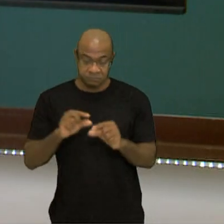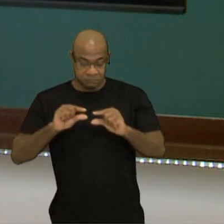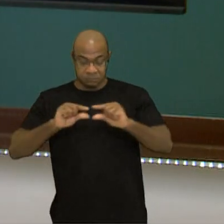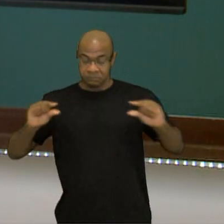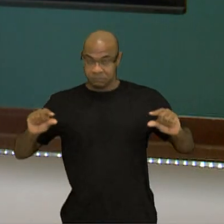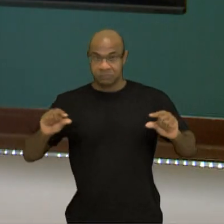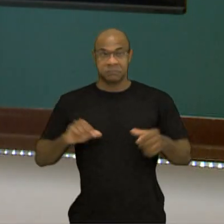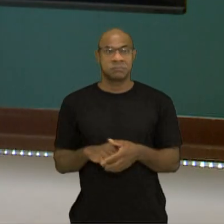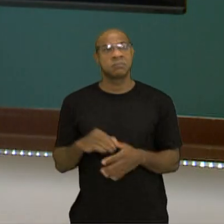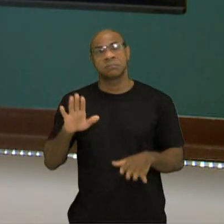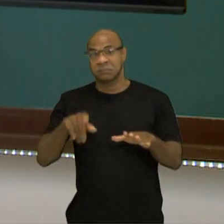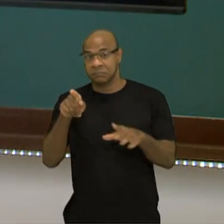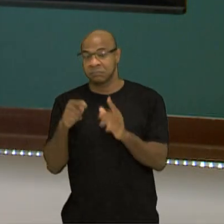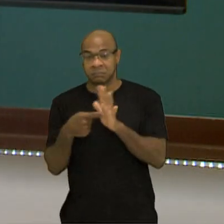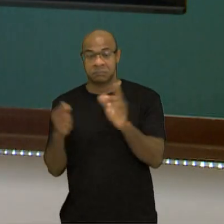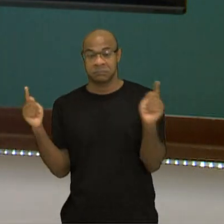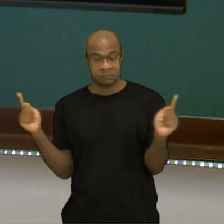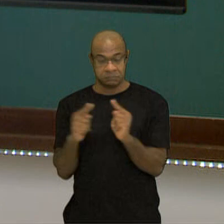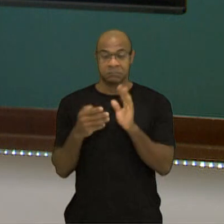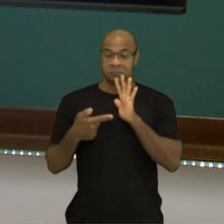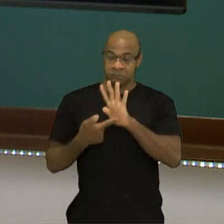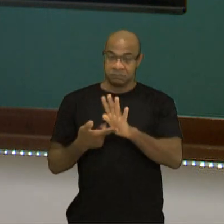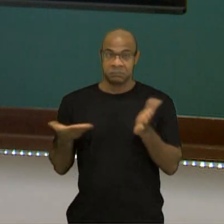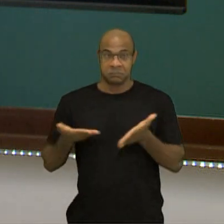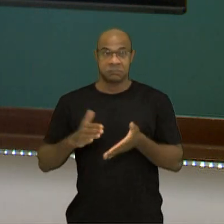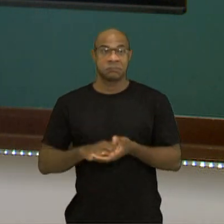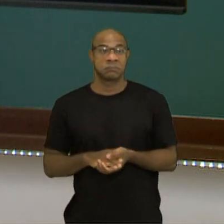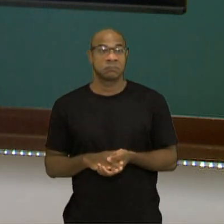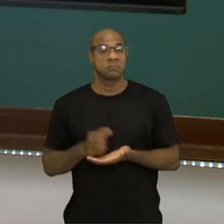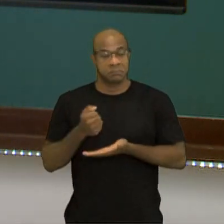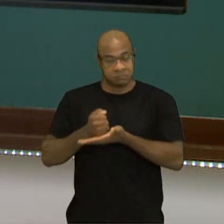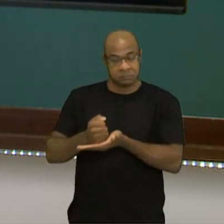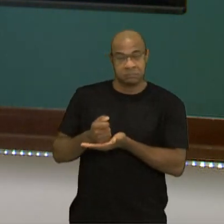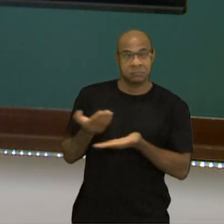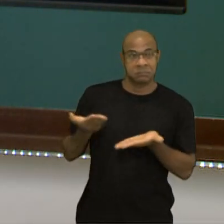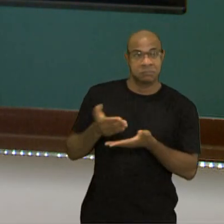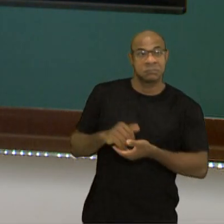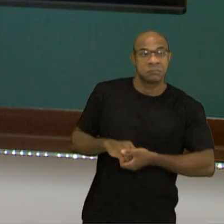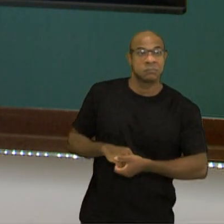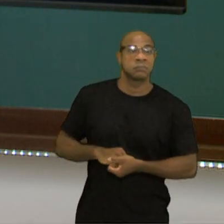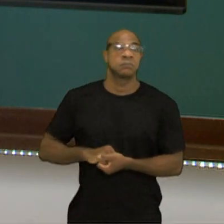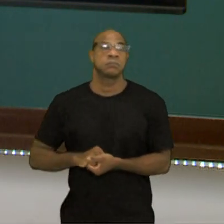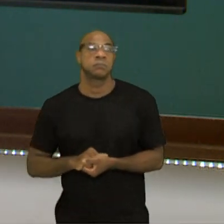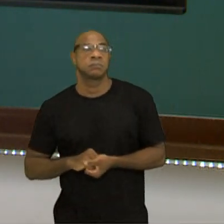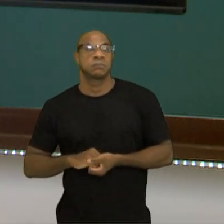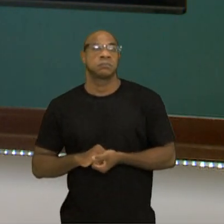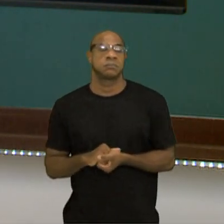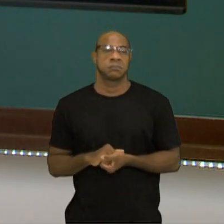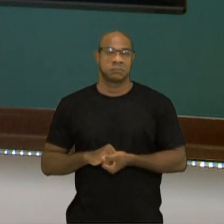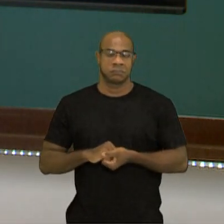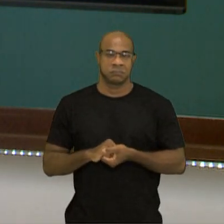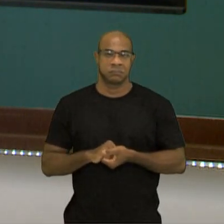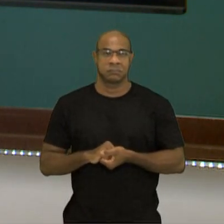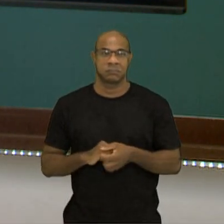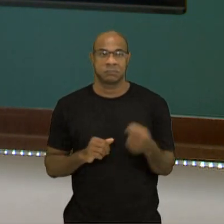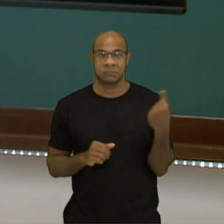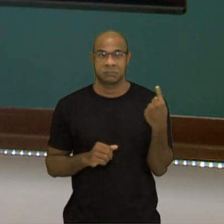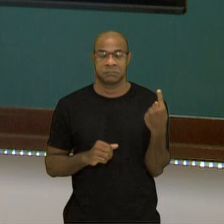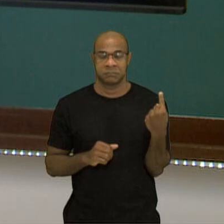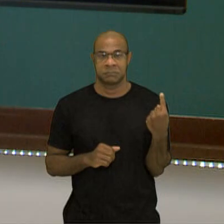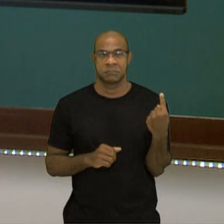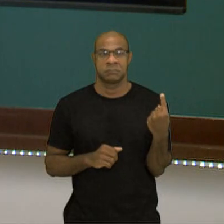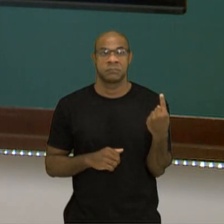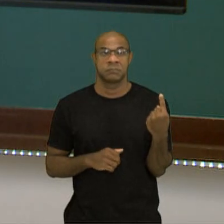aparecer curta, mas eu vou ajudar. Olha só, na 2 e na 3, principalmente. What do you do when your smartphone run out